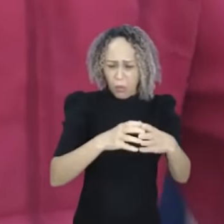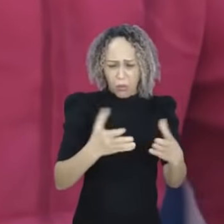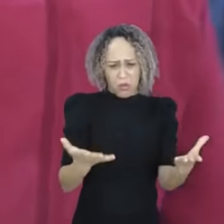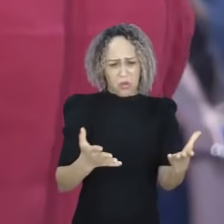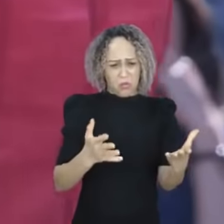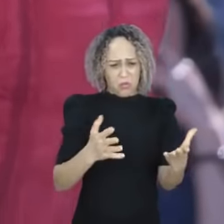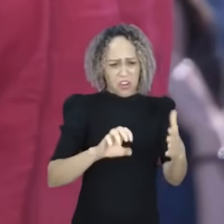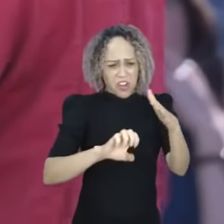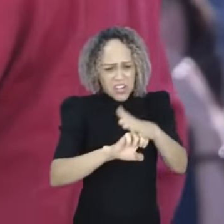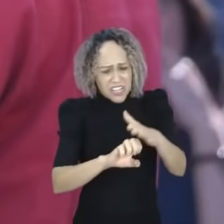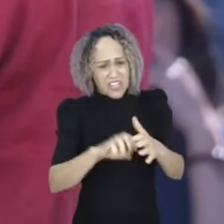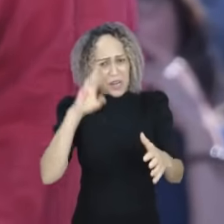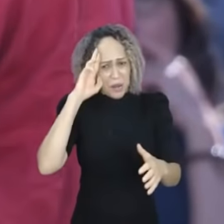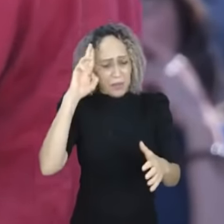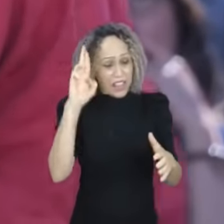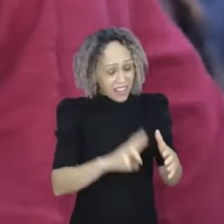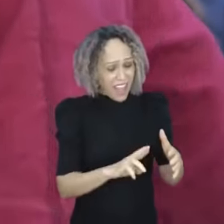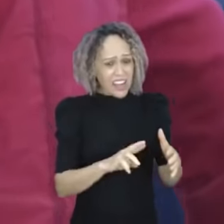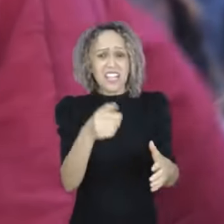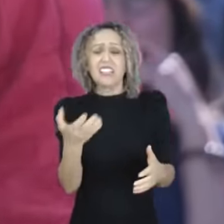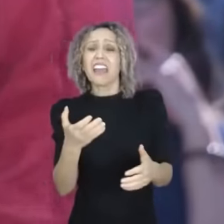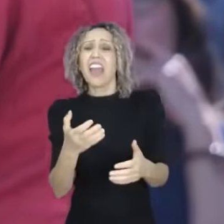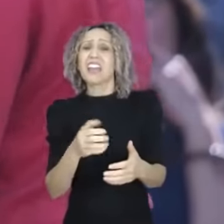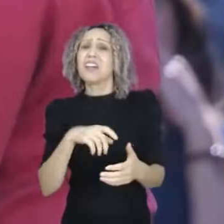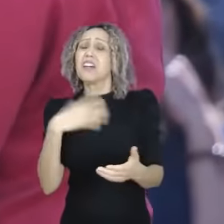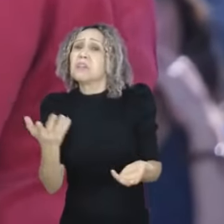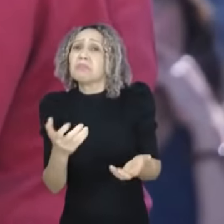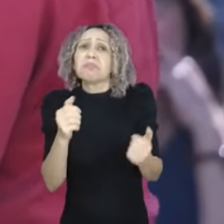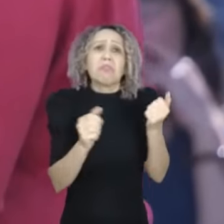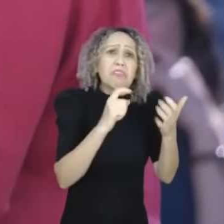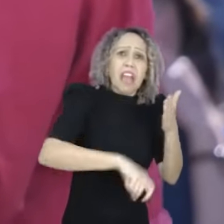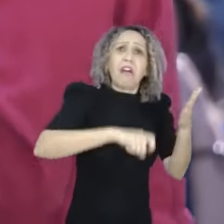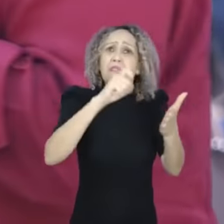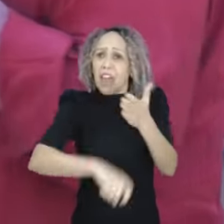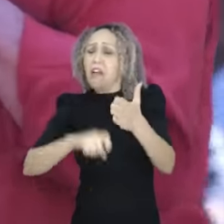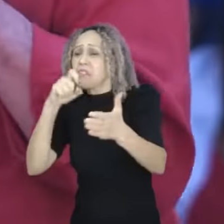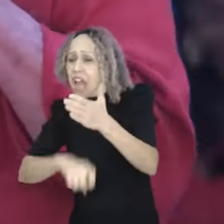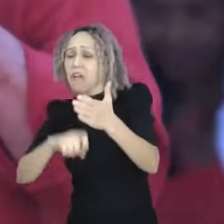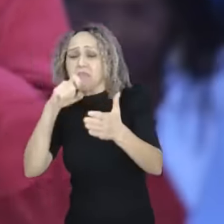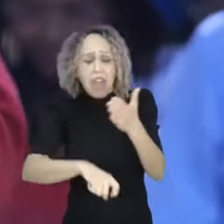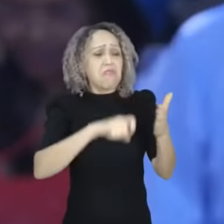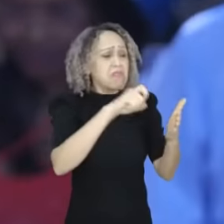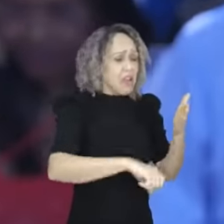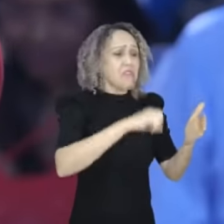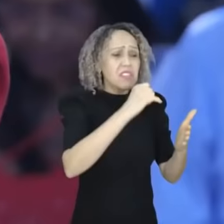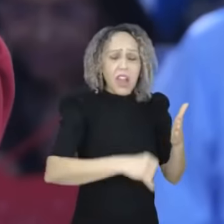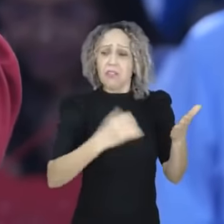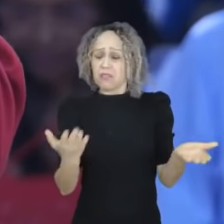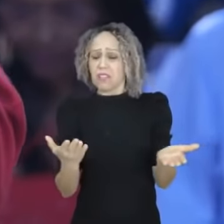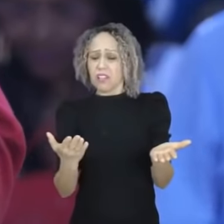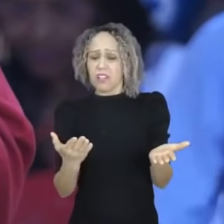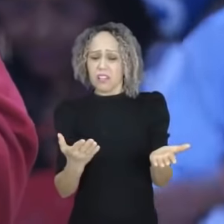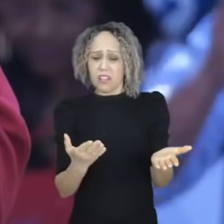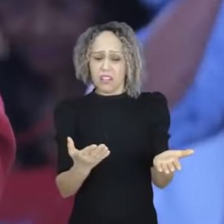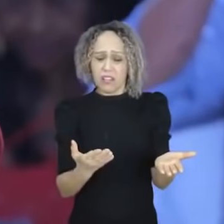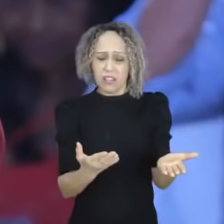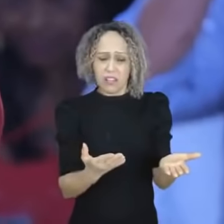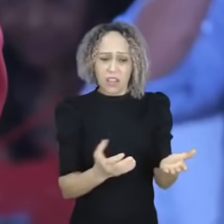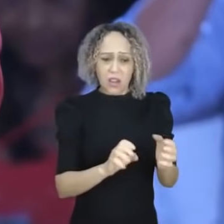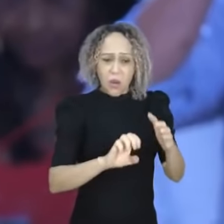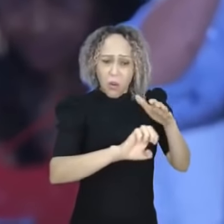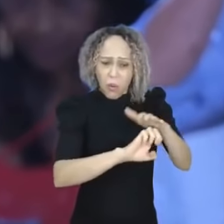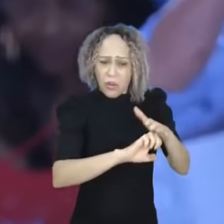teto fiscal, política fiscal, garantia fiscal. Não tem um que abra a boca para falar, cadê a garantia social?